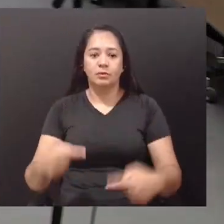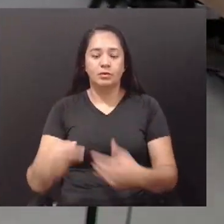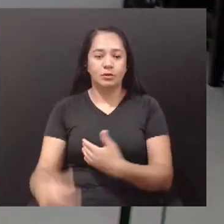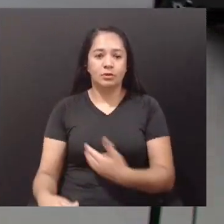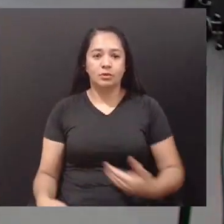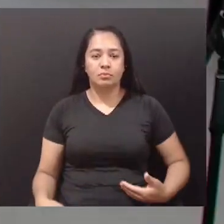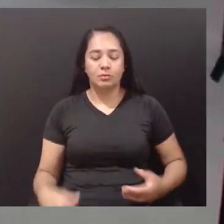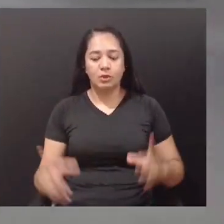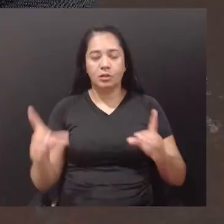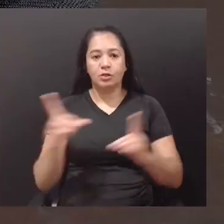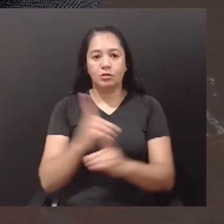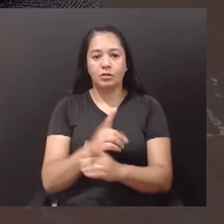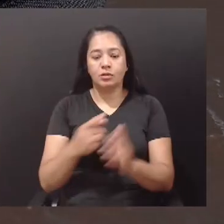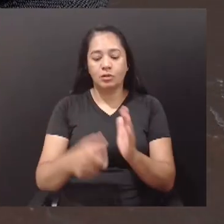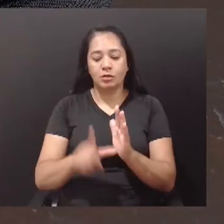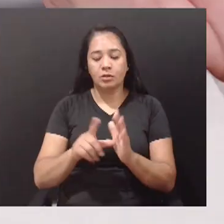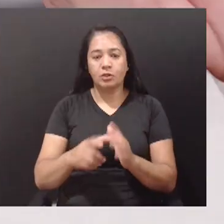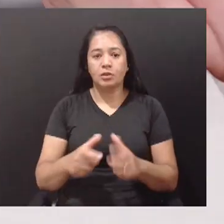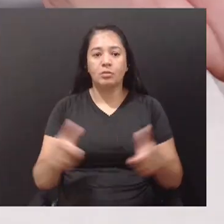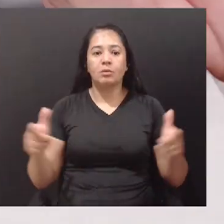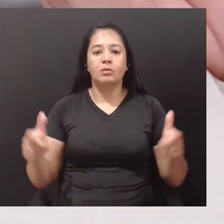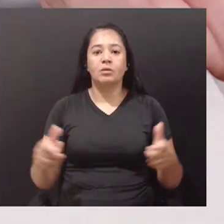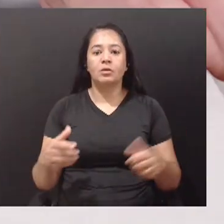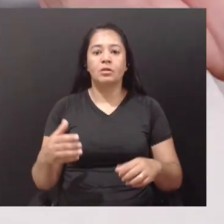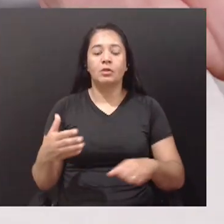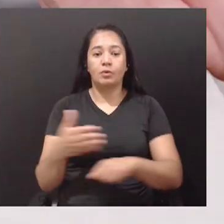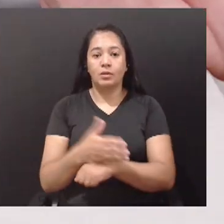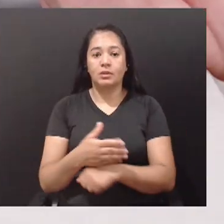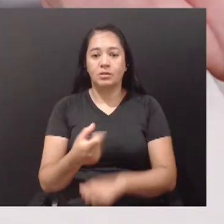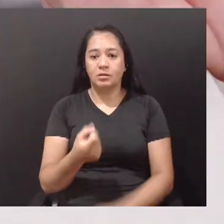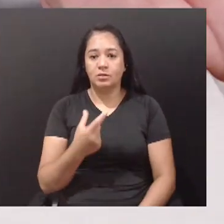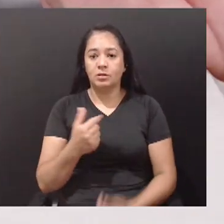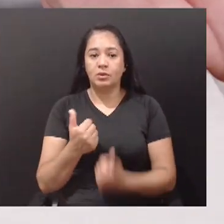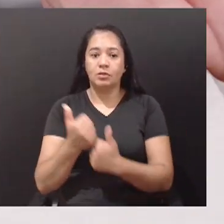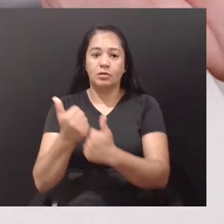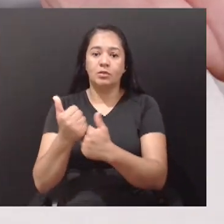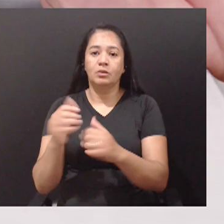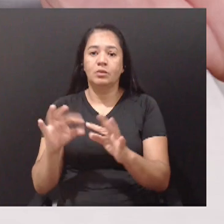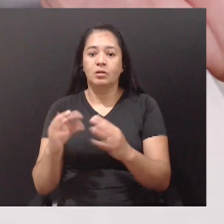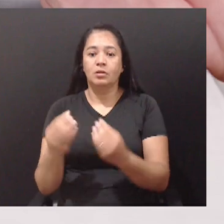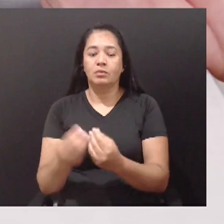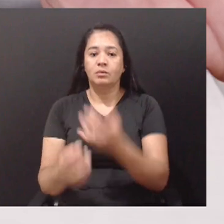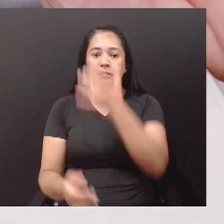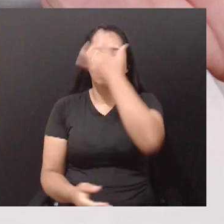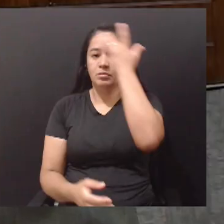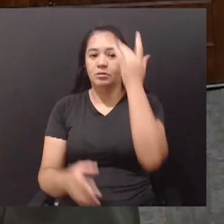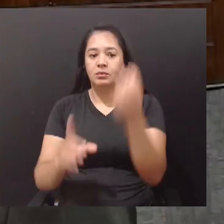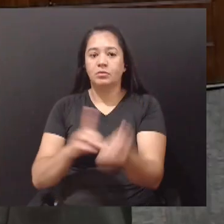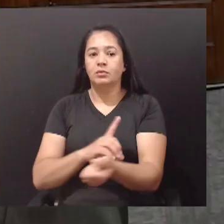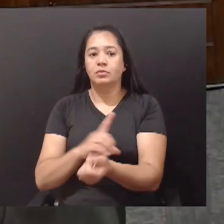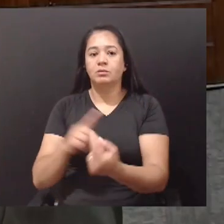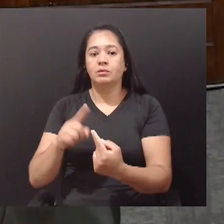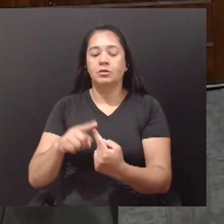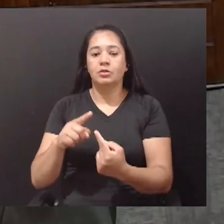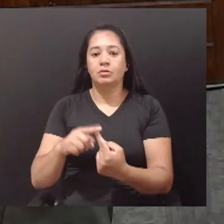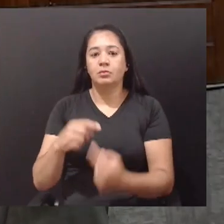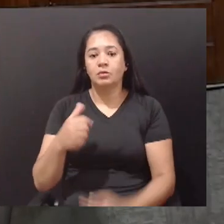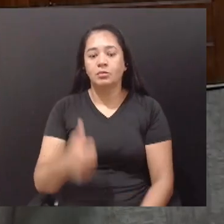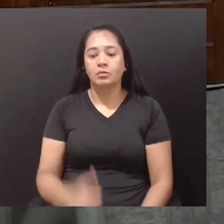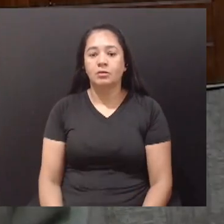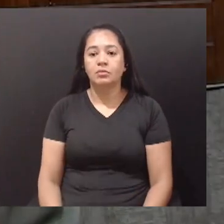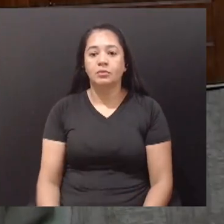diagnóstico precoce, o acesso a insumos e o suporte às famílias de pessoas com diabetes tipo 1. De uma forma bem